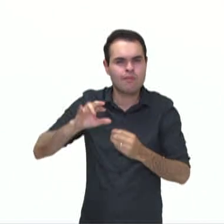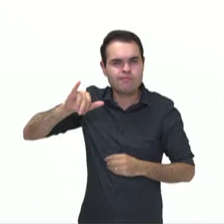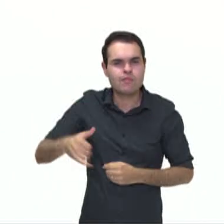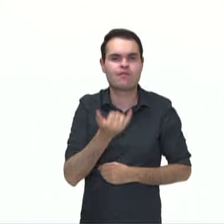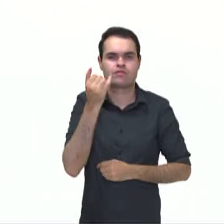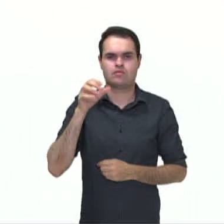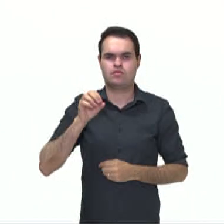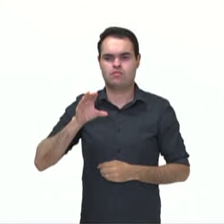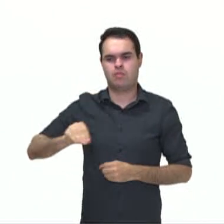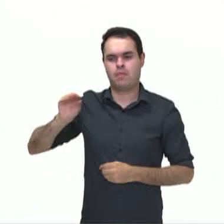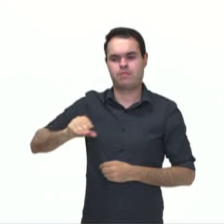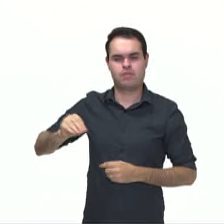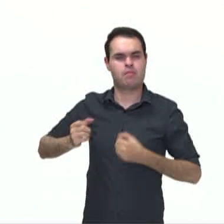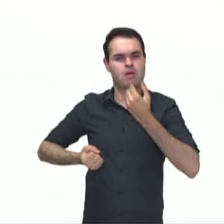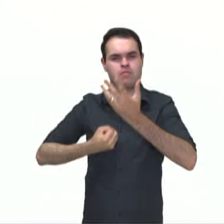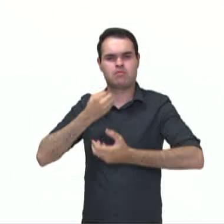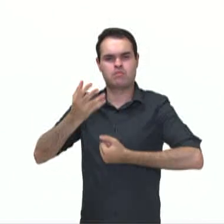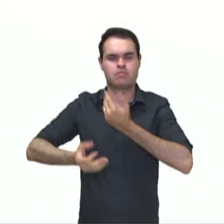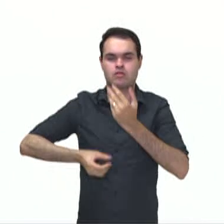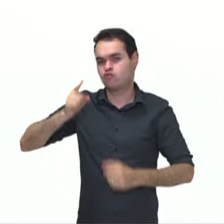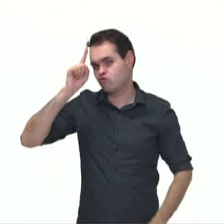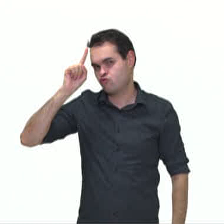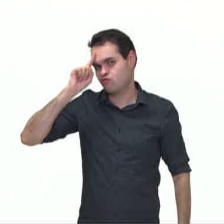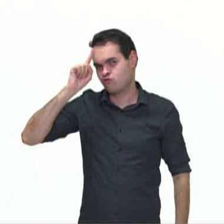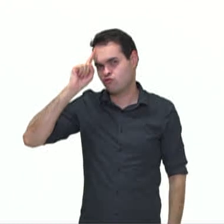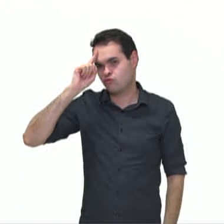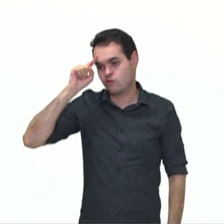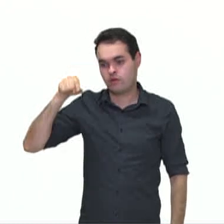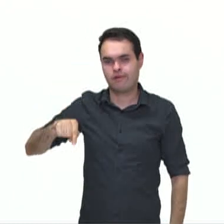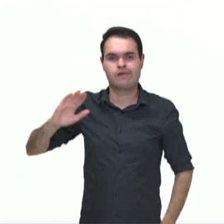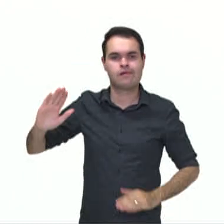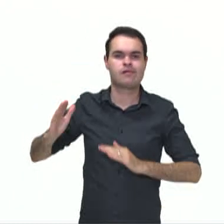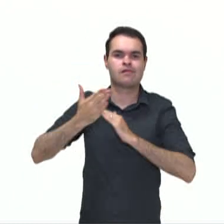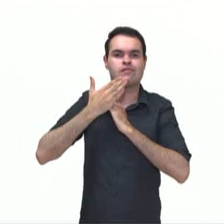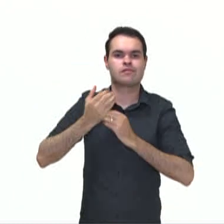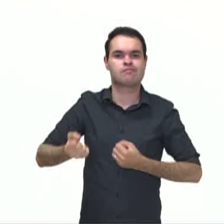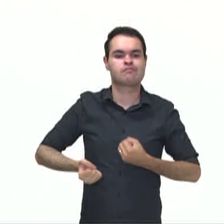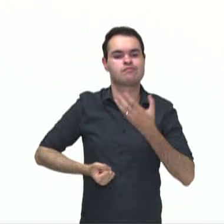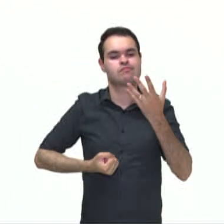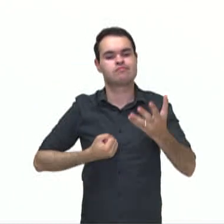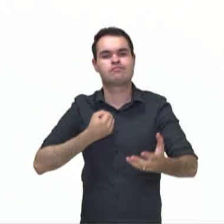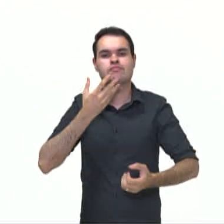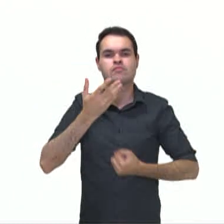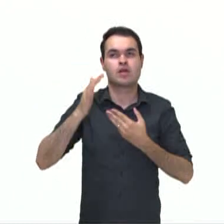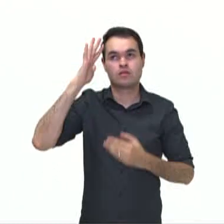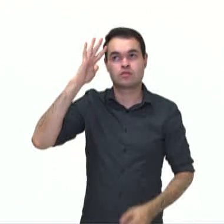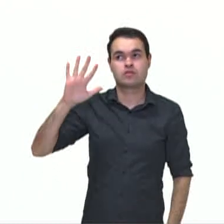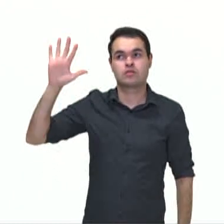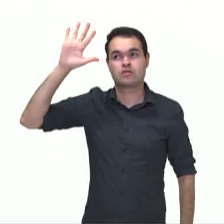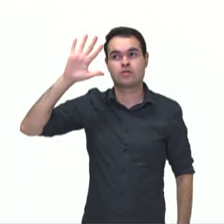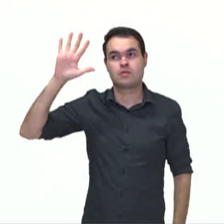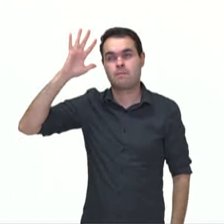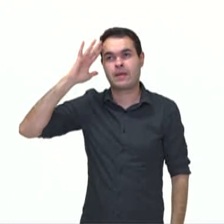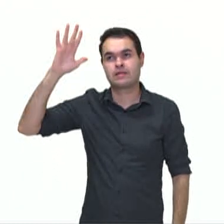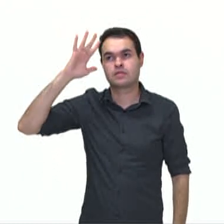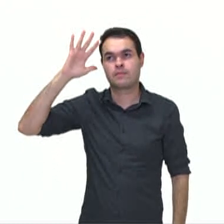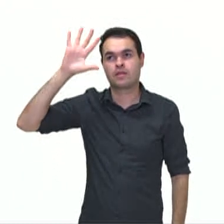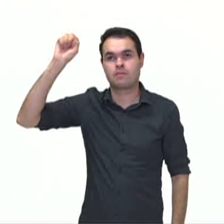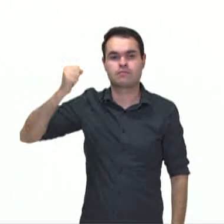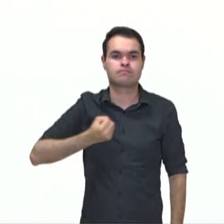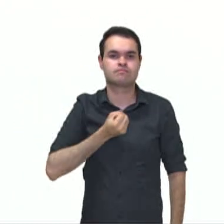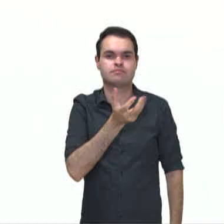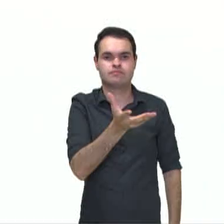a oratória cotidianamente. Ela nos permite expressar melhor as nossas ideias e os nossos